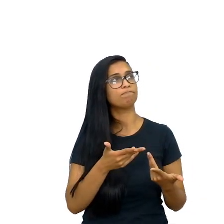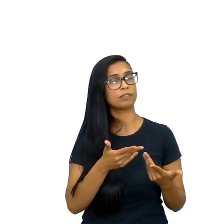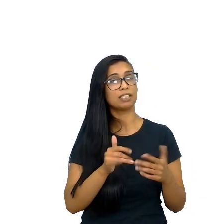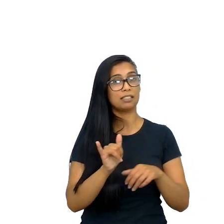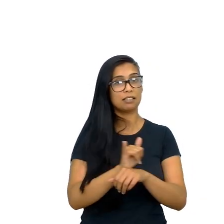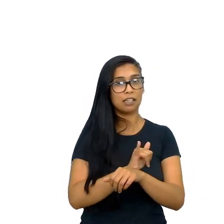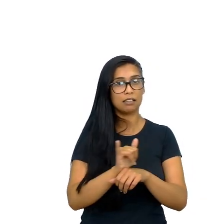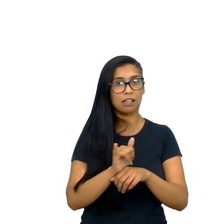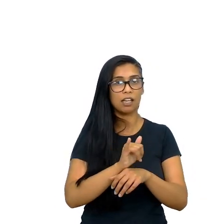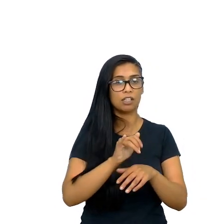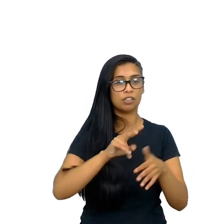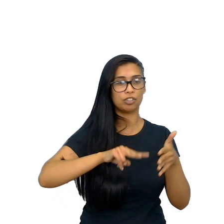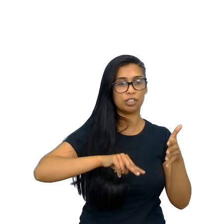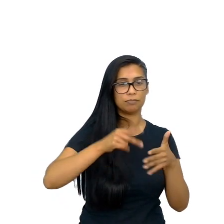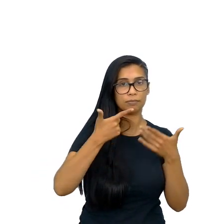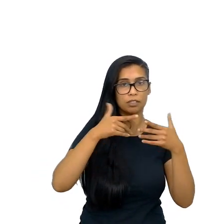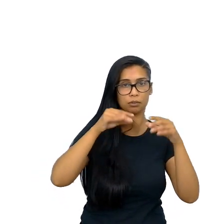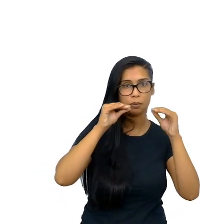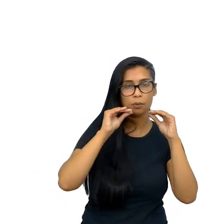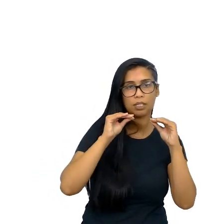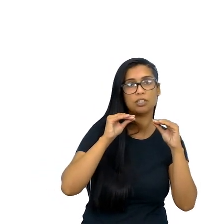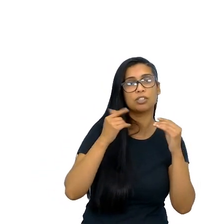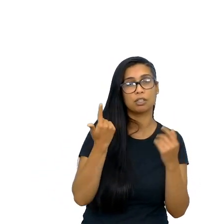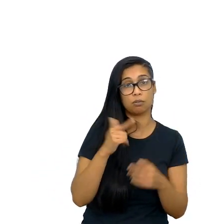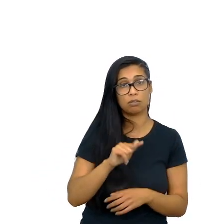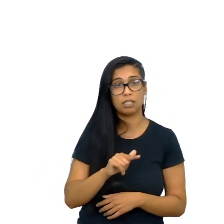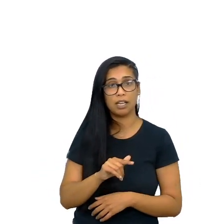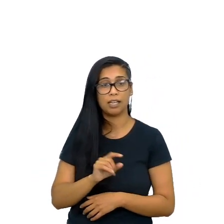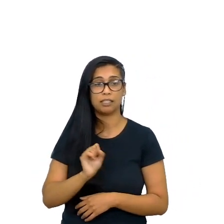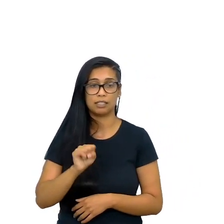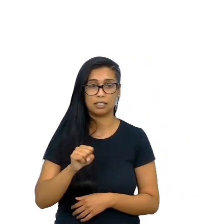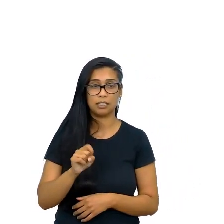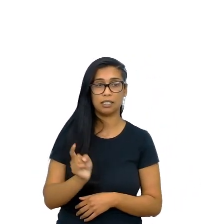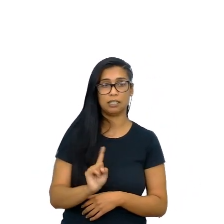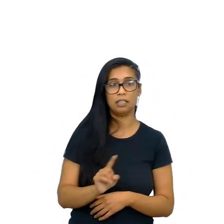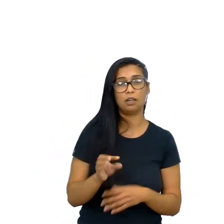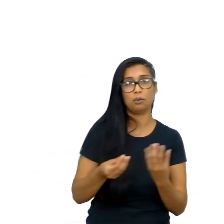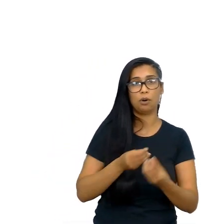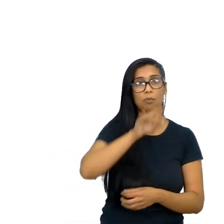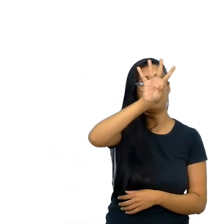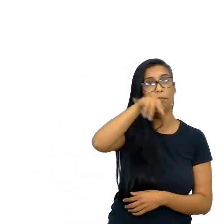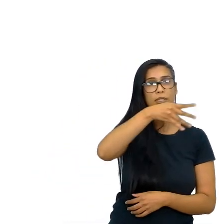quando vai produzir os seus textos, né? Então, vamos colocando aqui, atingiu